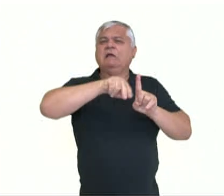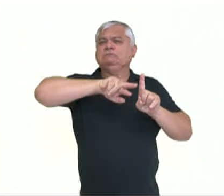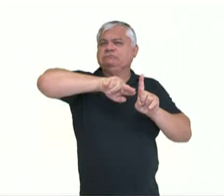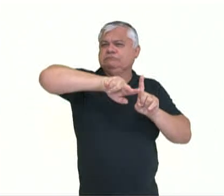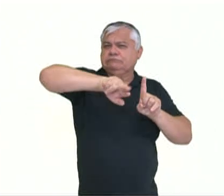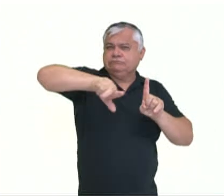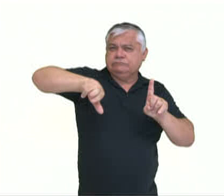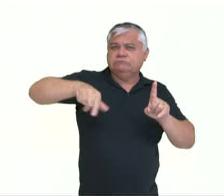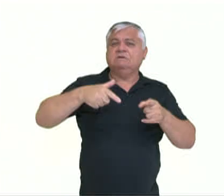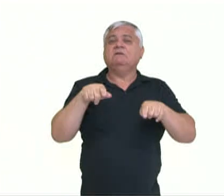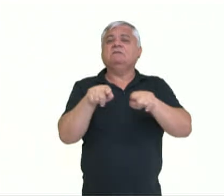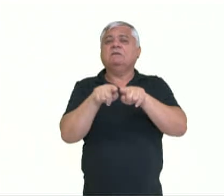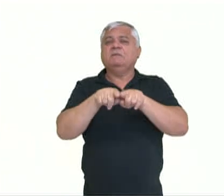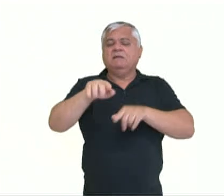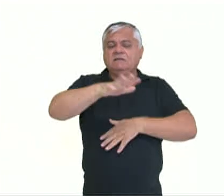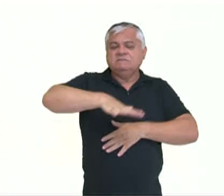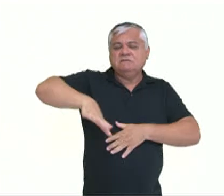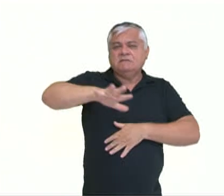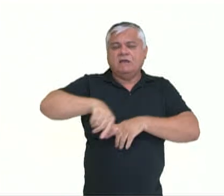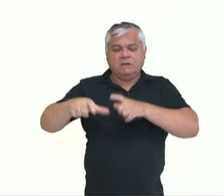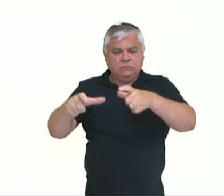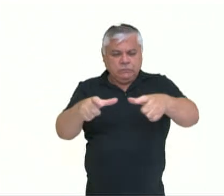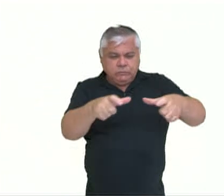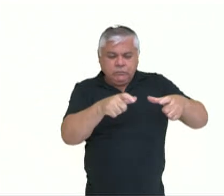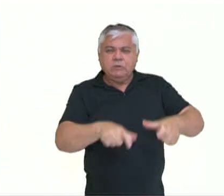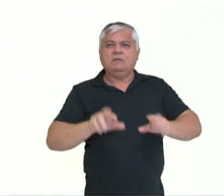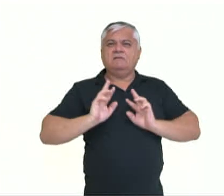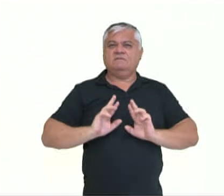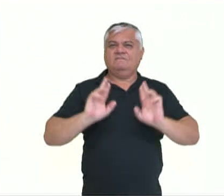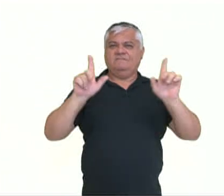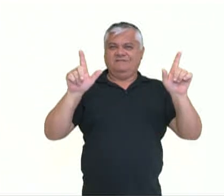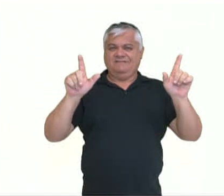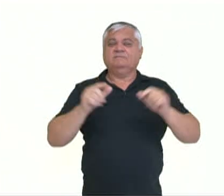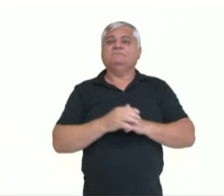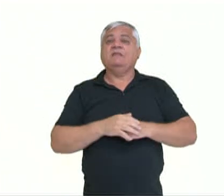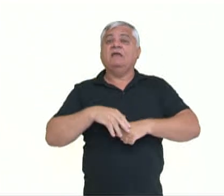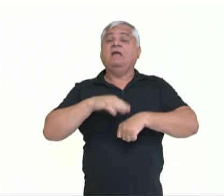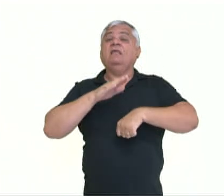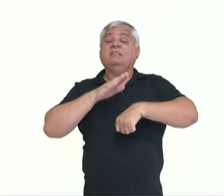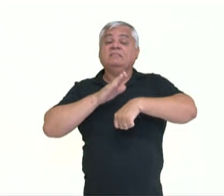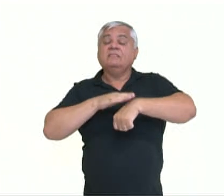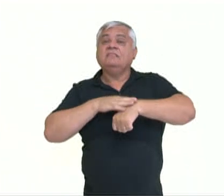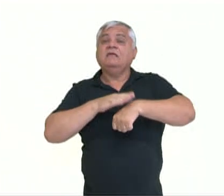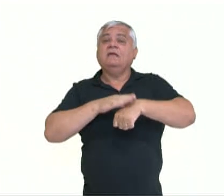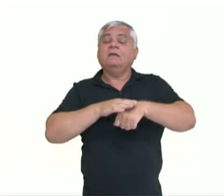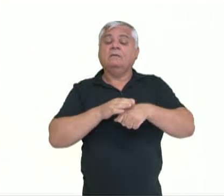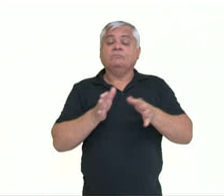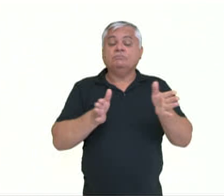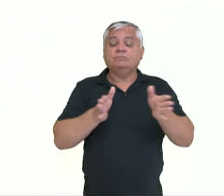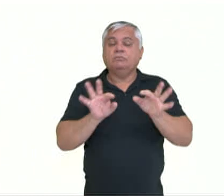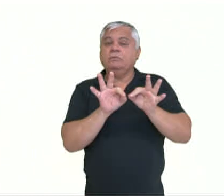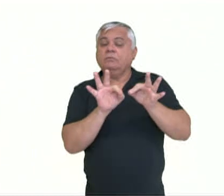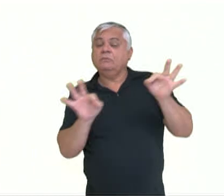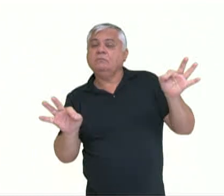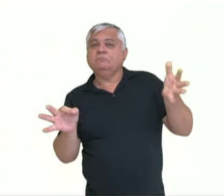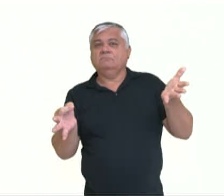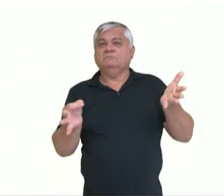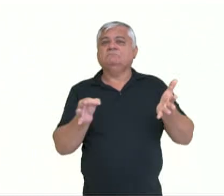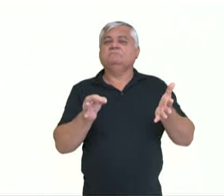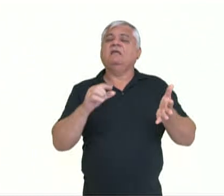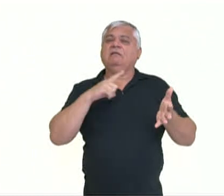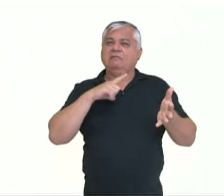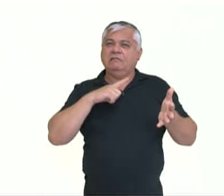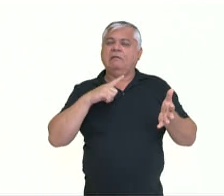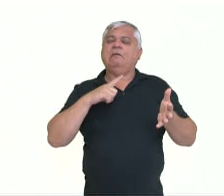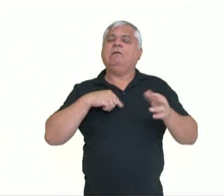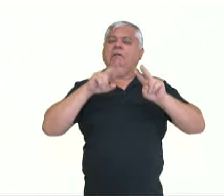vários. Cenário e espaço variado. O tempo, período de duração, é longo.